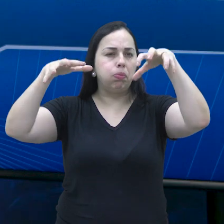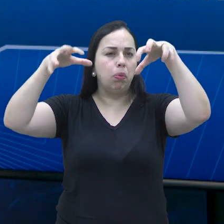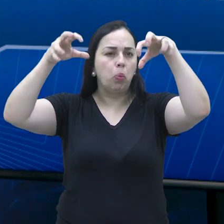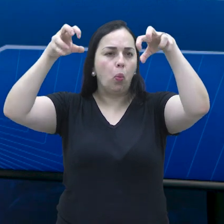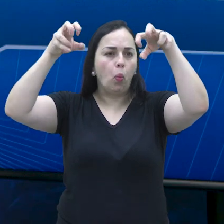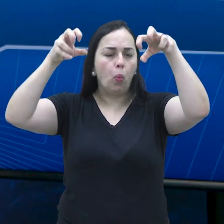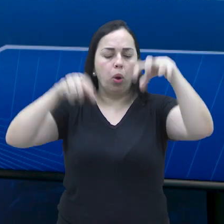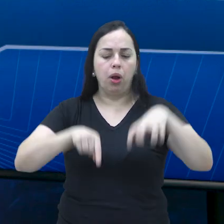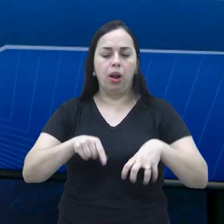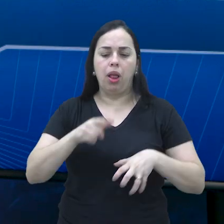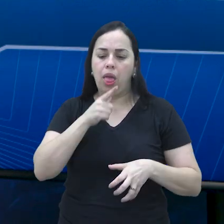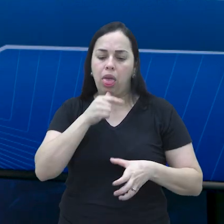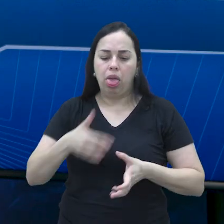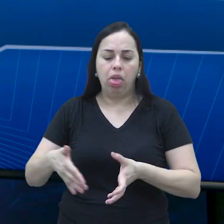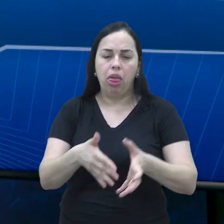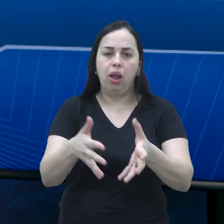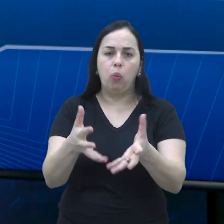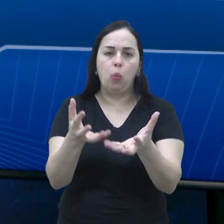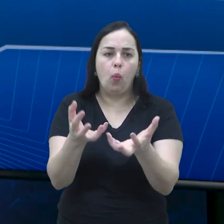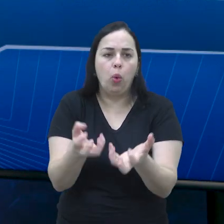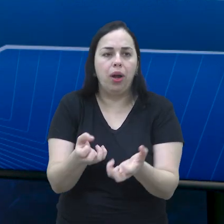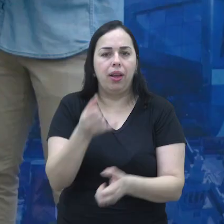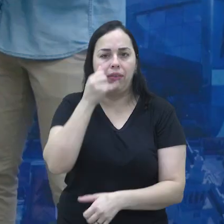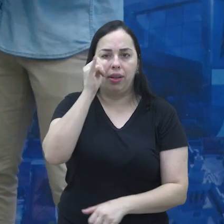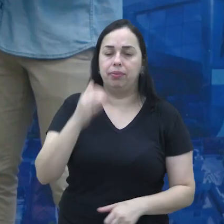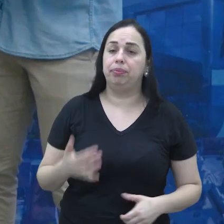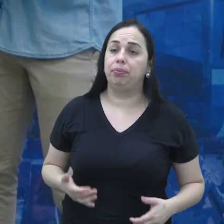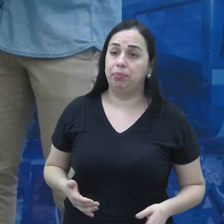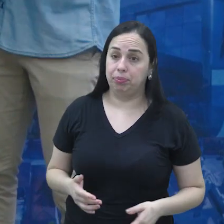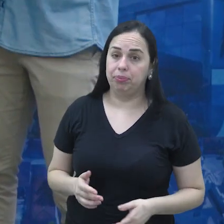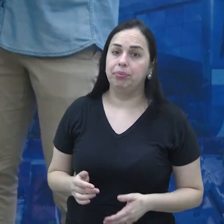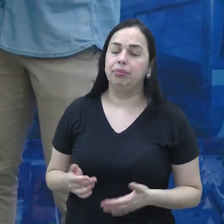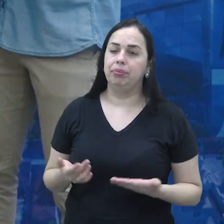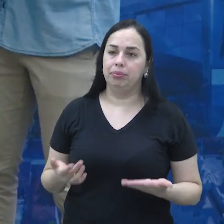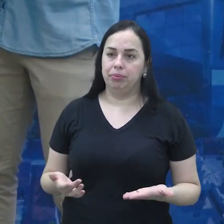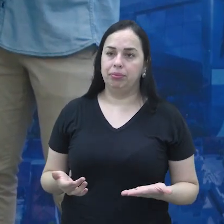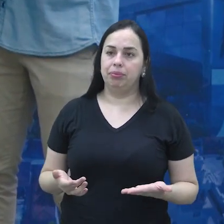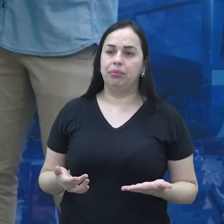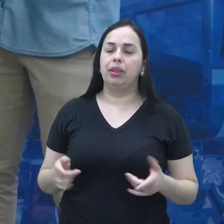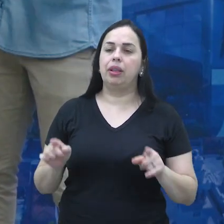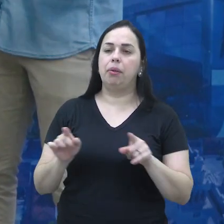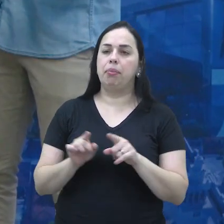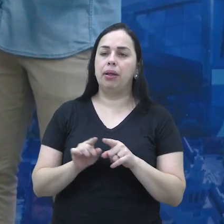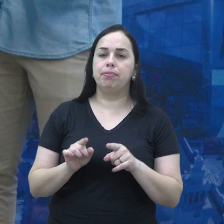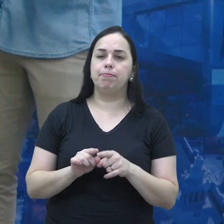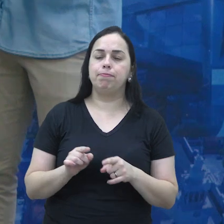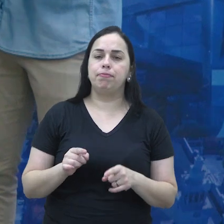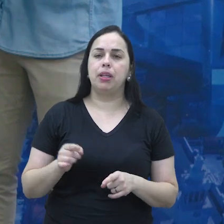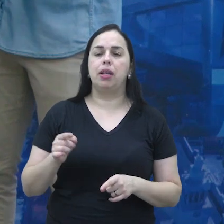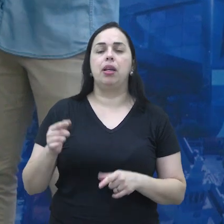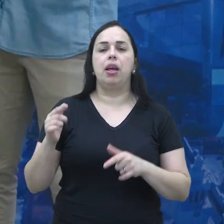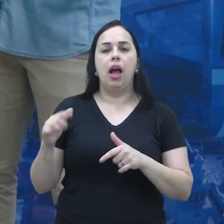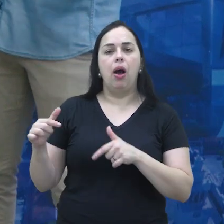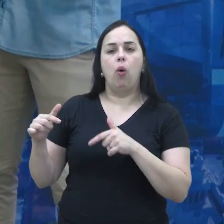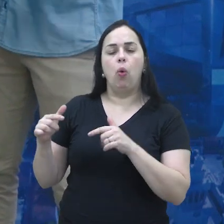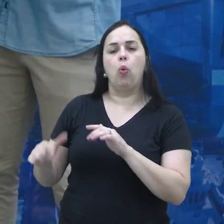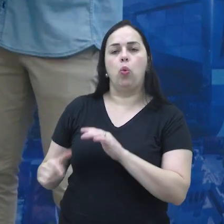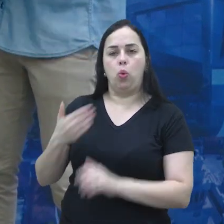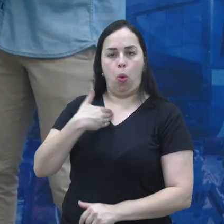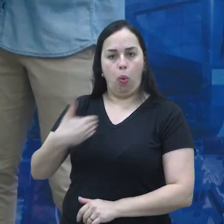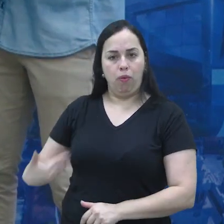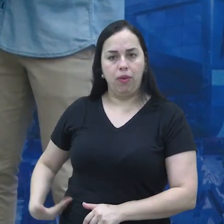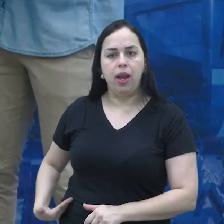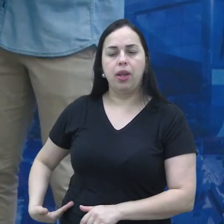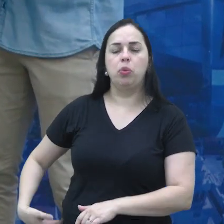a gente tem nas cidades, no meio ambiente de modo geral. E é justamente isso. Parte também do princípio que o poder público, junto